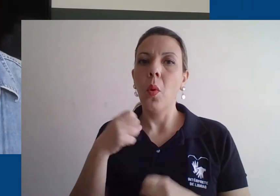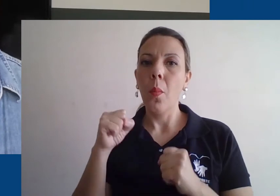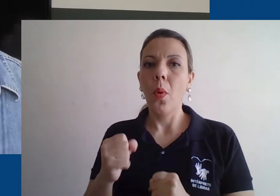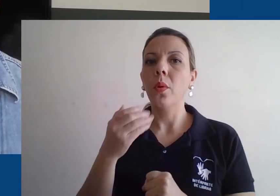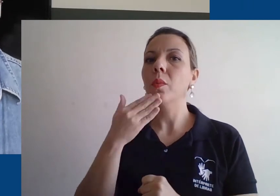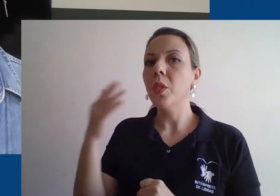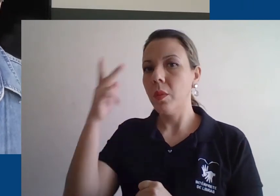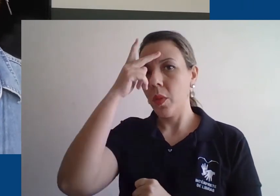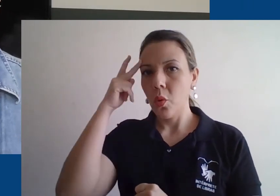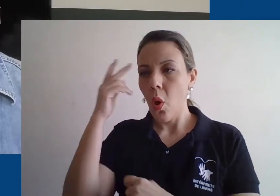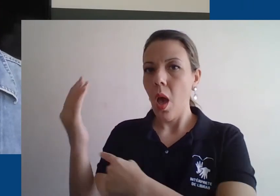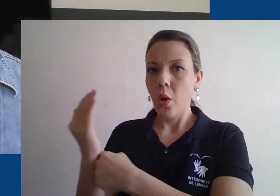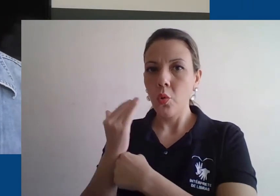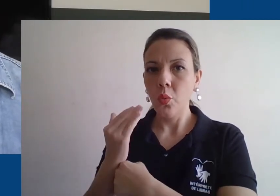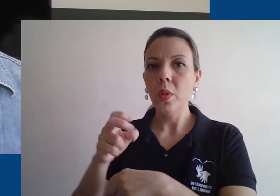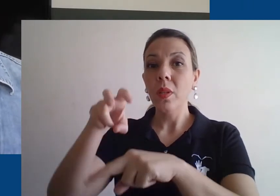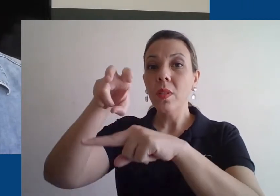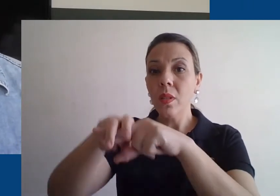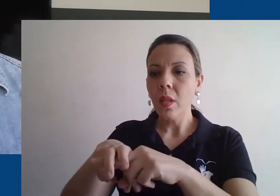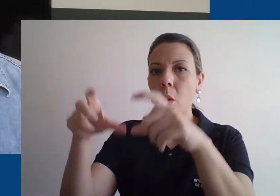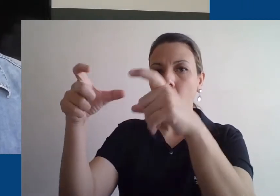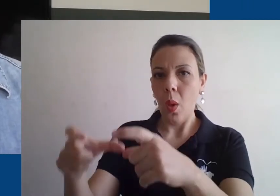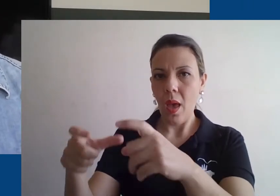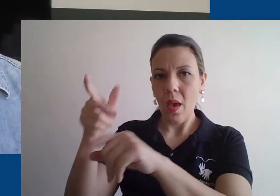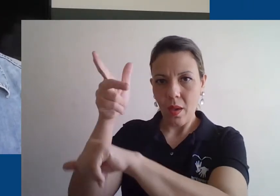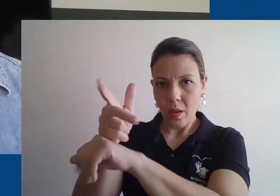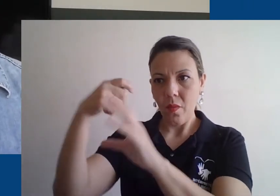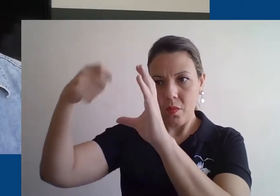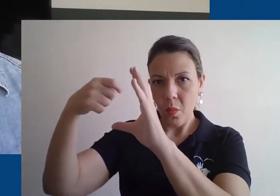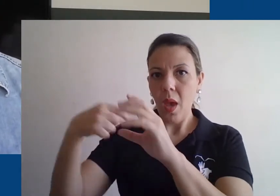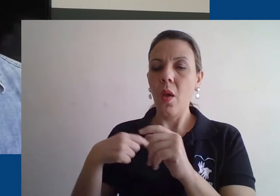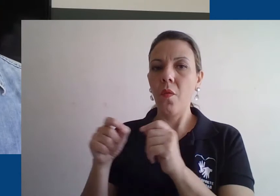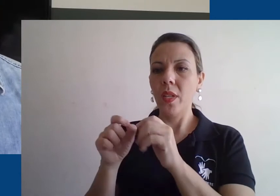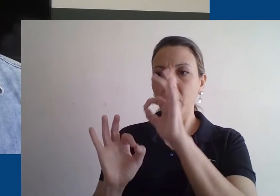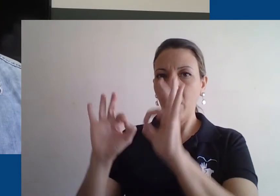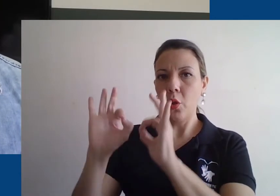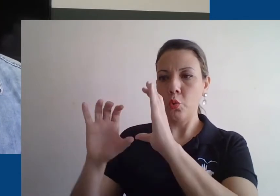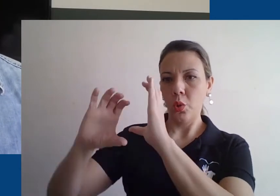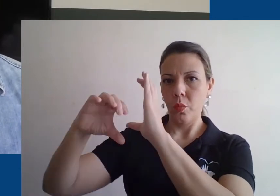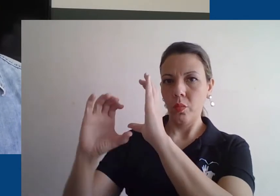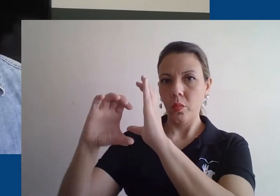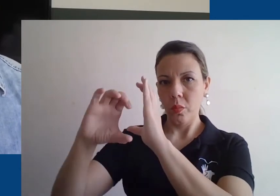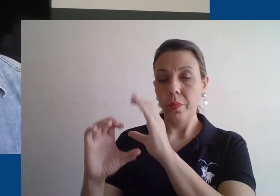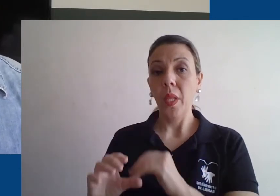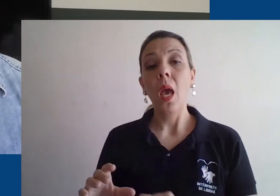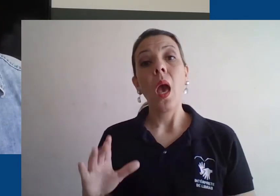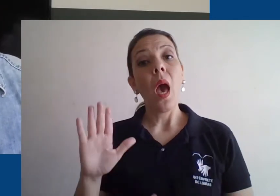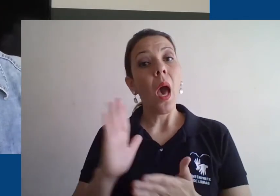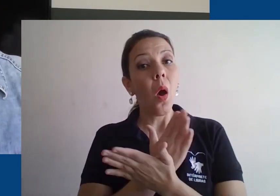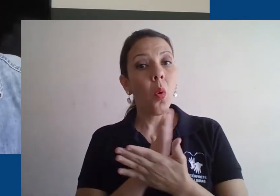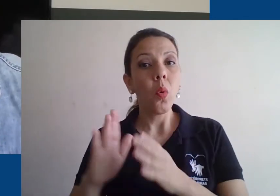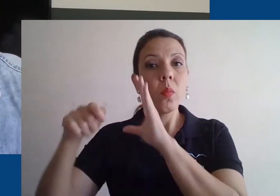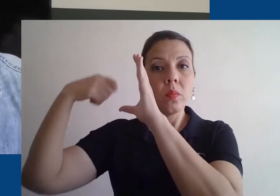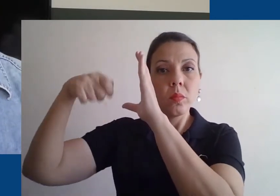onde você iria ficar ali sentado, só para a gente conseguir ajustar o foco melhor. Caso a sua câmera possua o foco automático